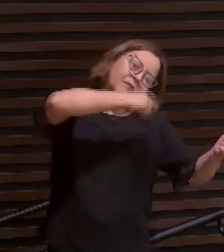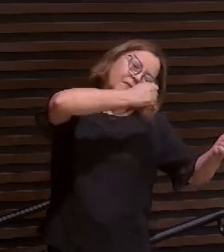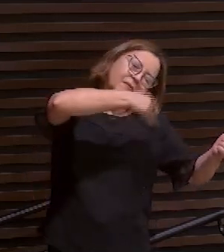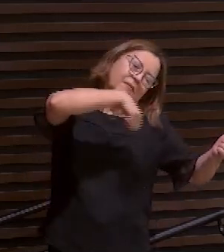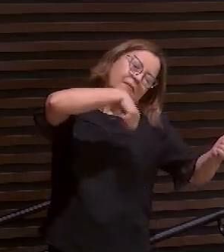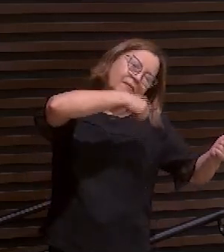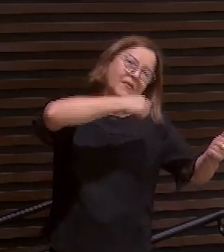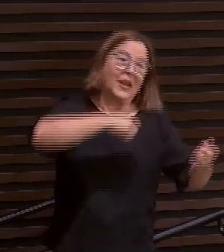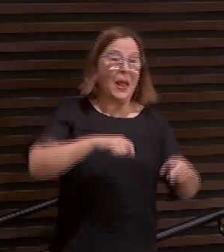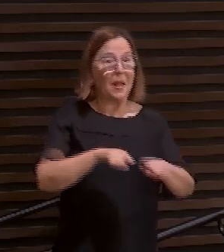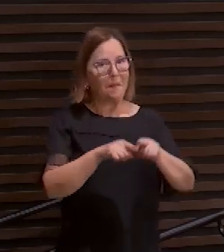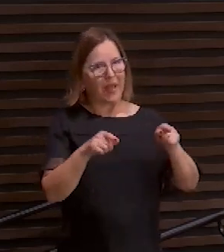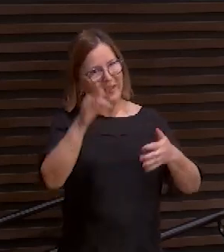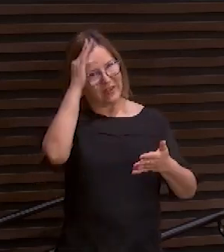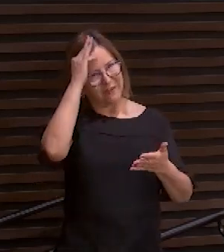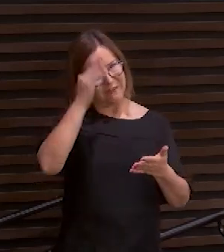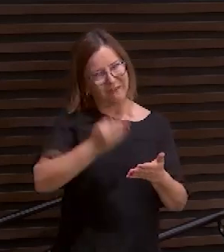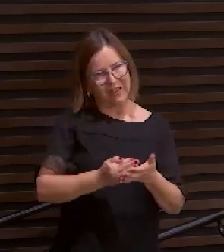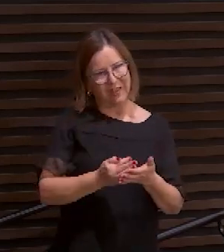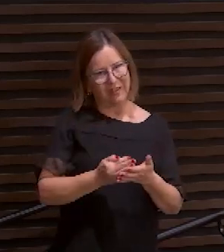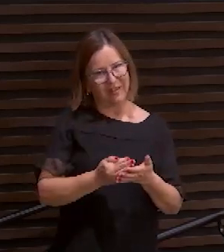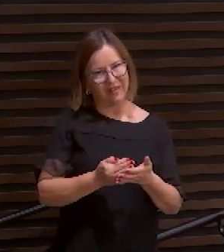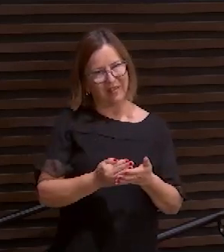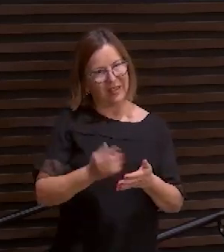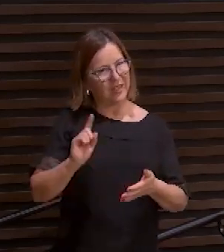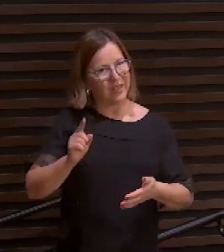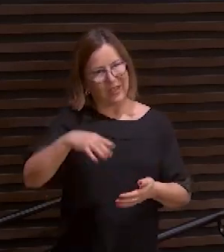Mas fé não.